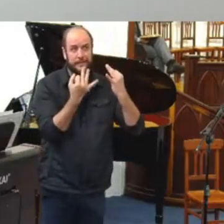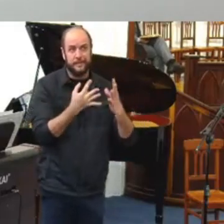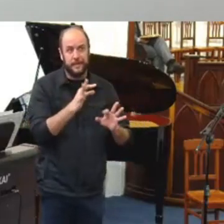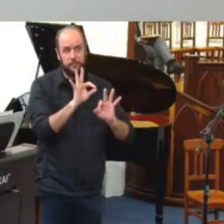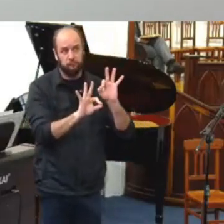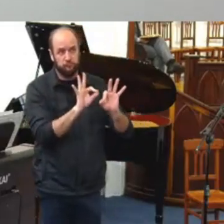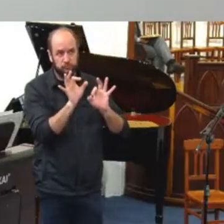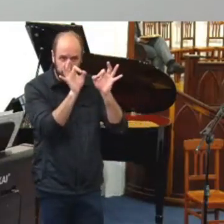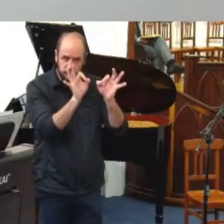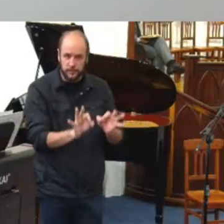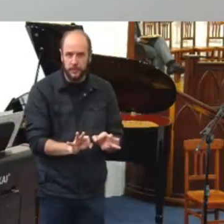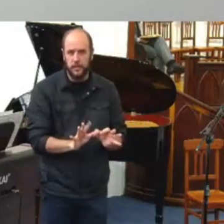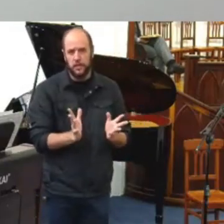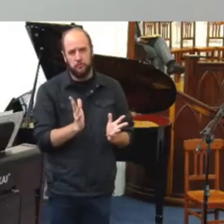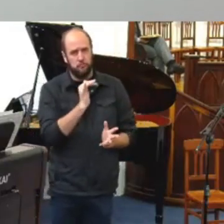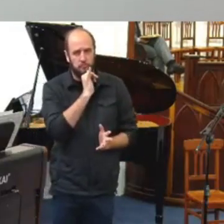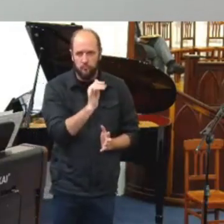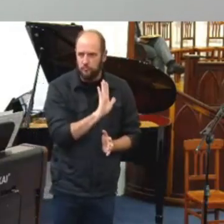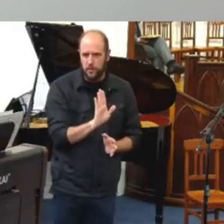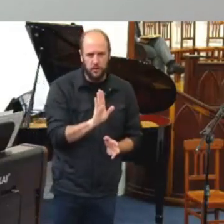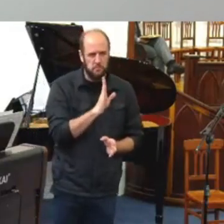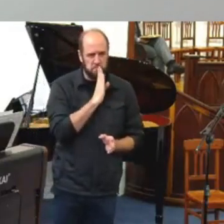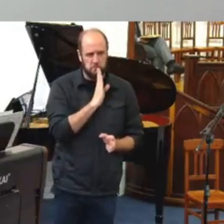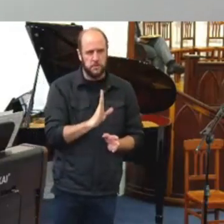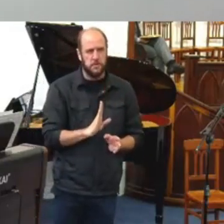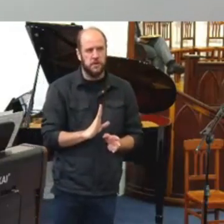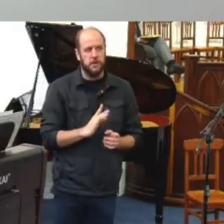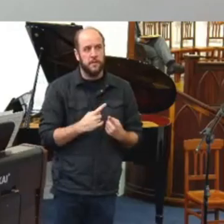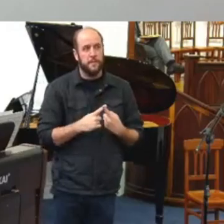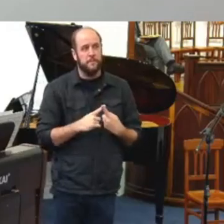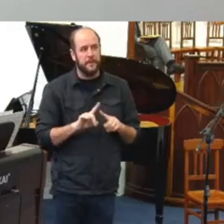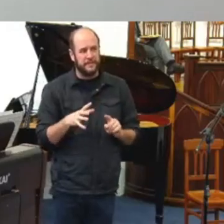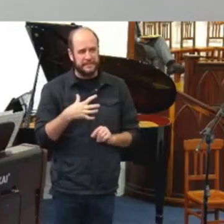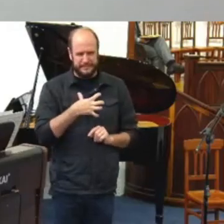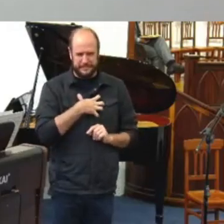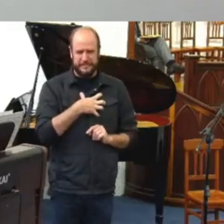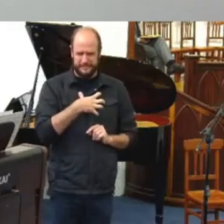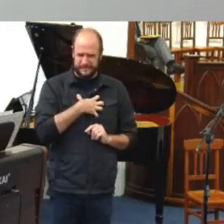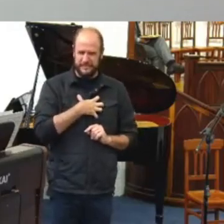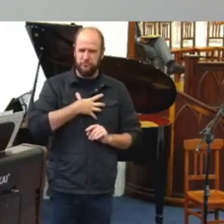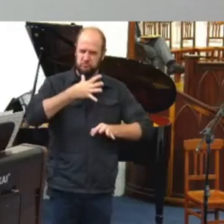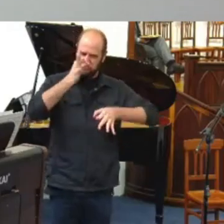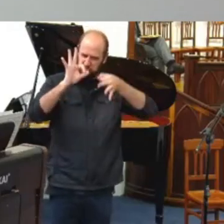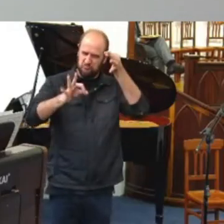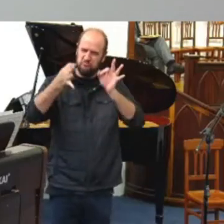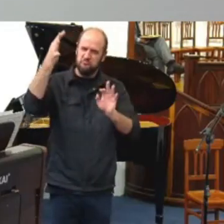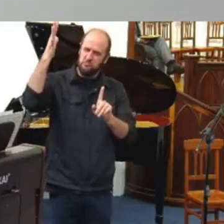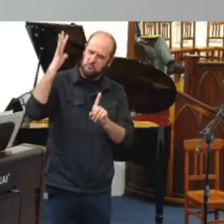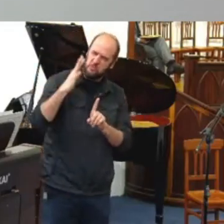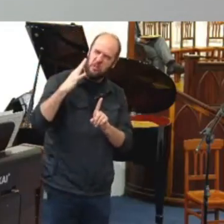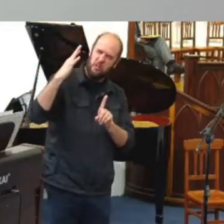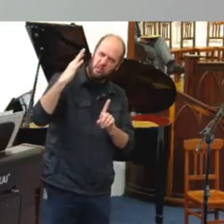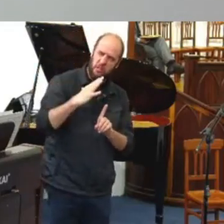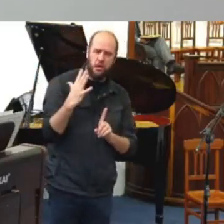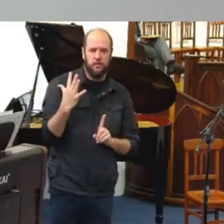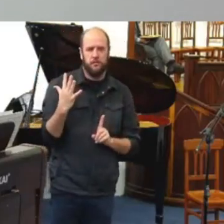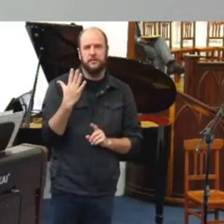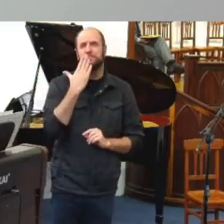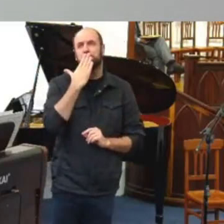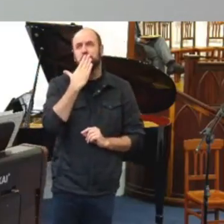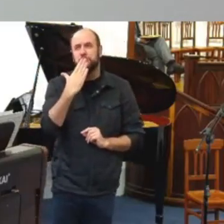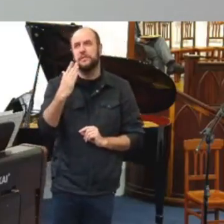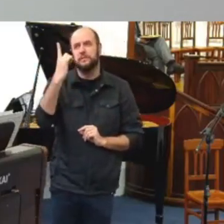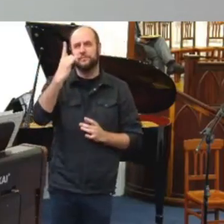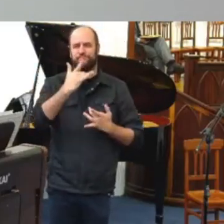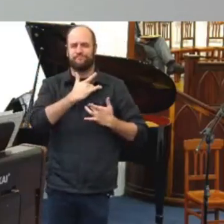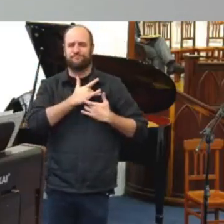causa pecaminosa que levaria a Deus puni-lo, ele sente a realidade do juízo e, em consequência, ele clama por